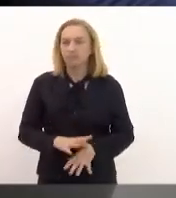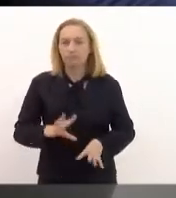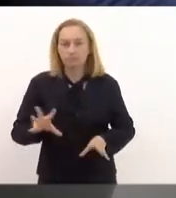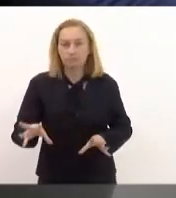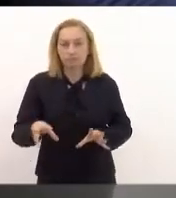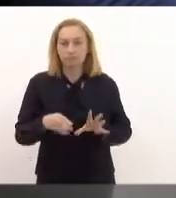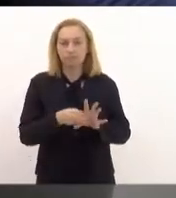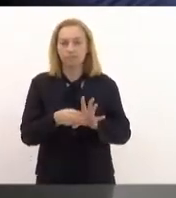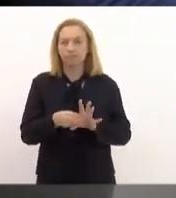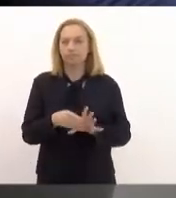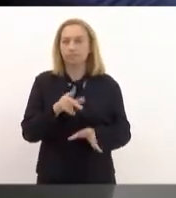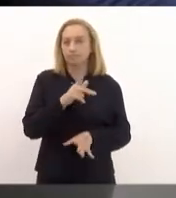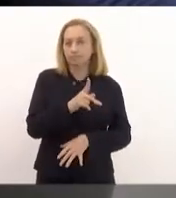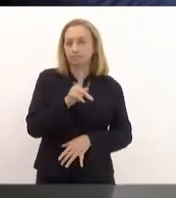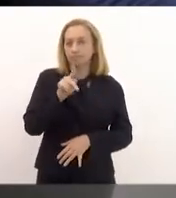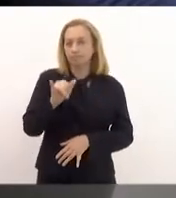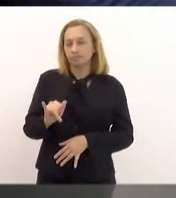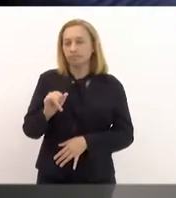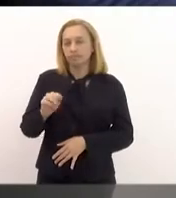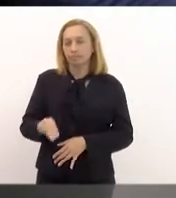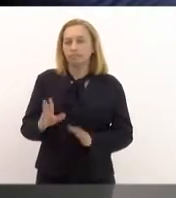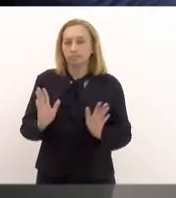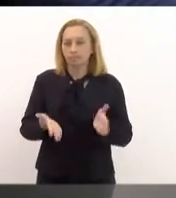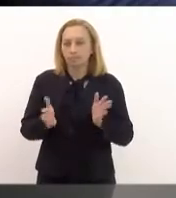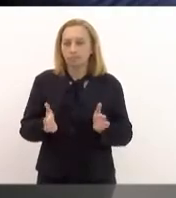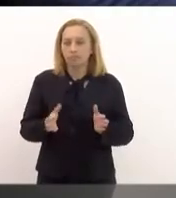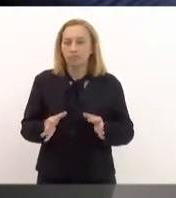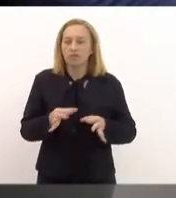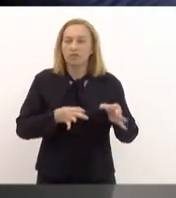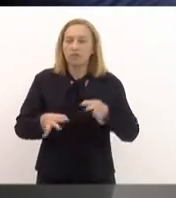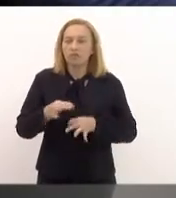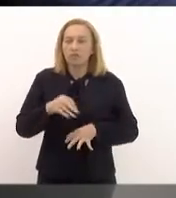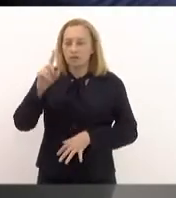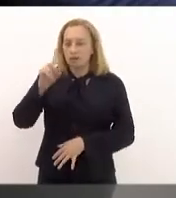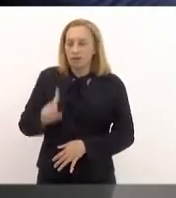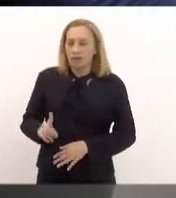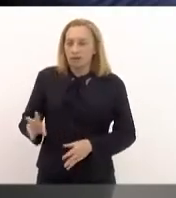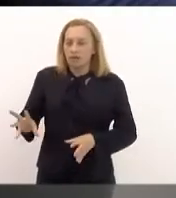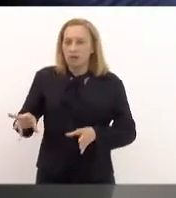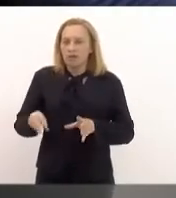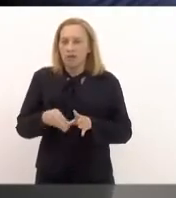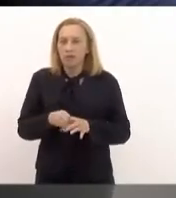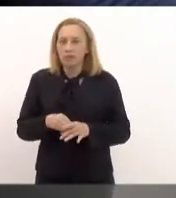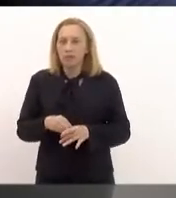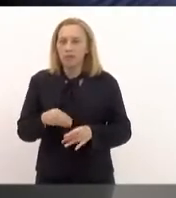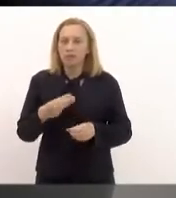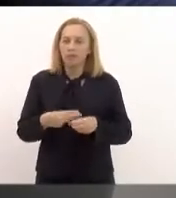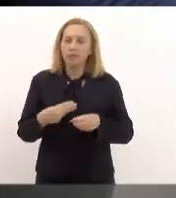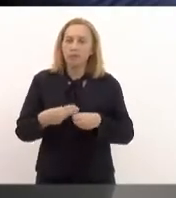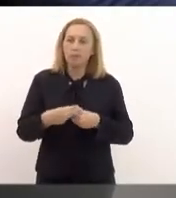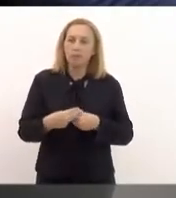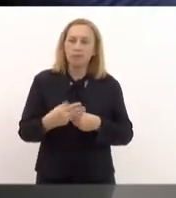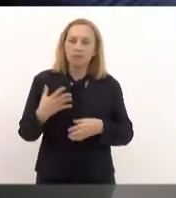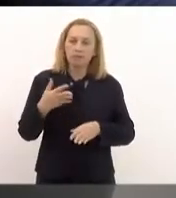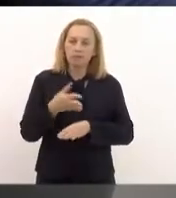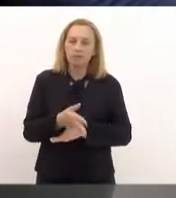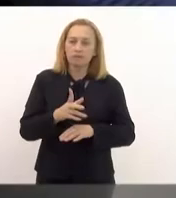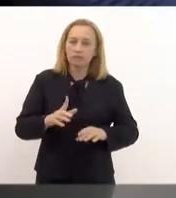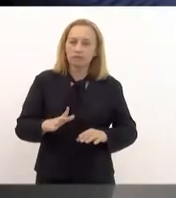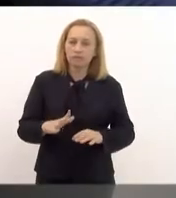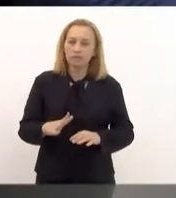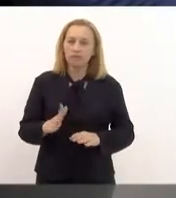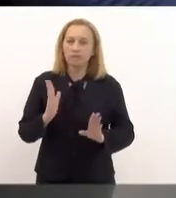integração do PEDUI atual com os planos diretores dos municípios. Nós estamos atuando diretamente com